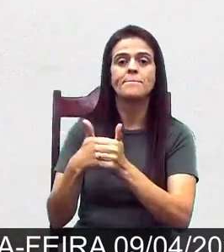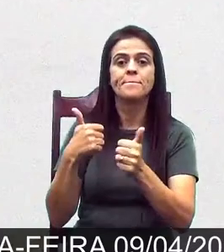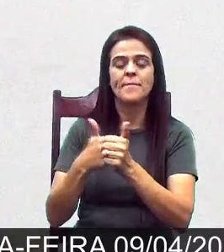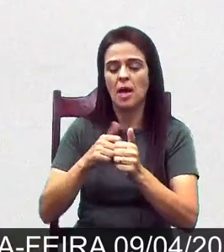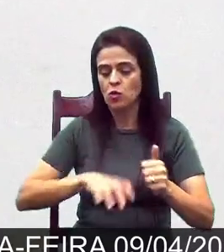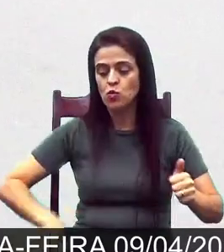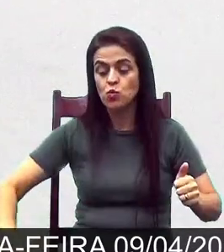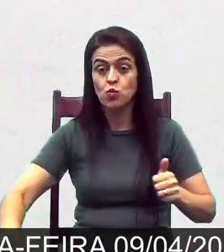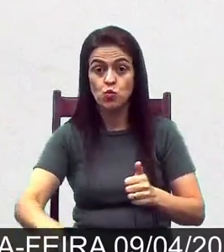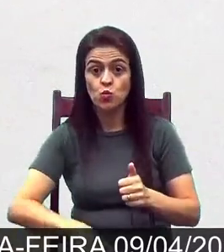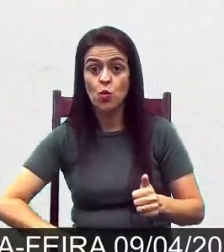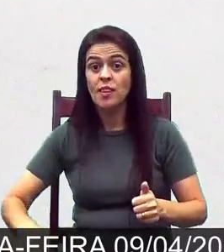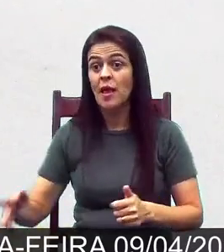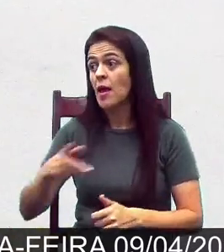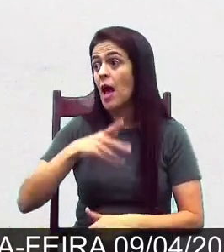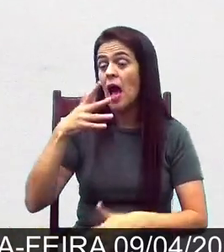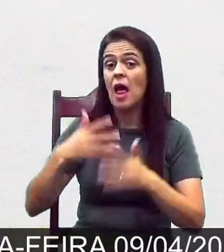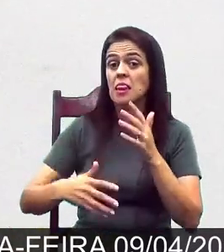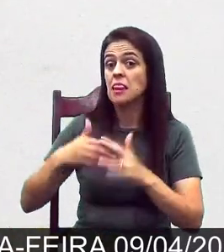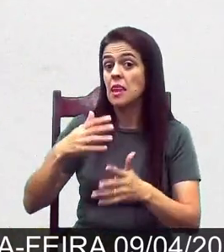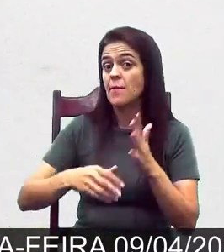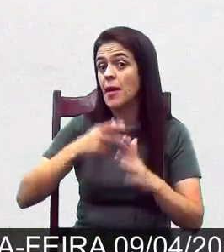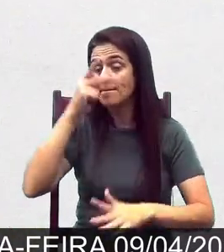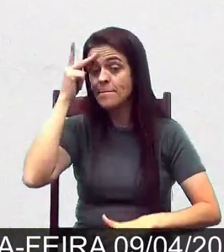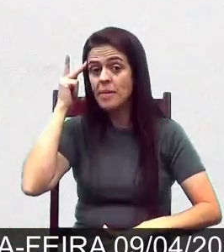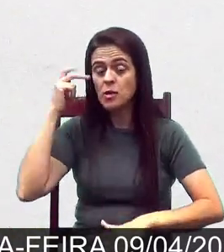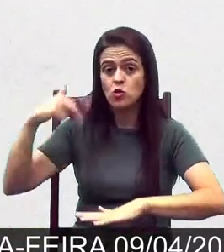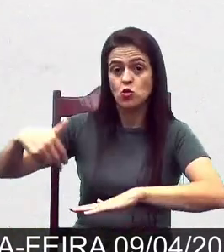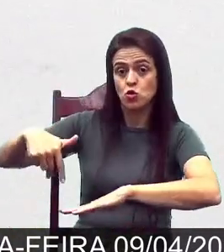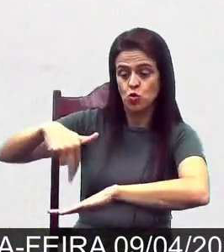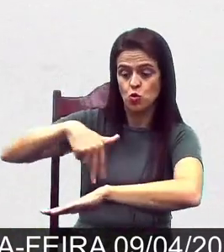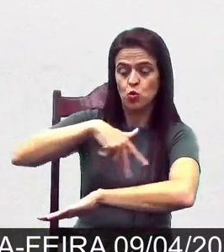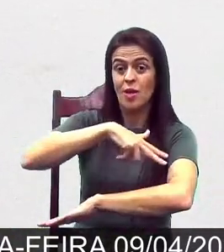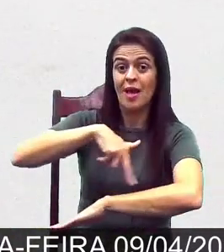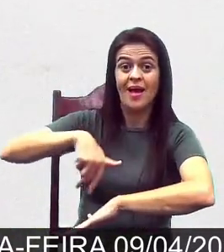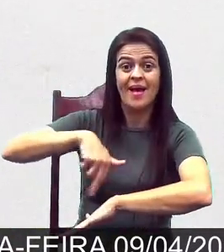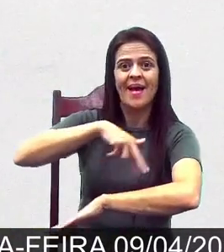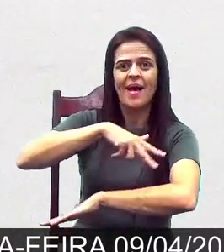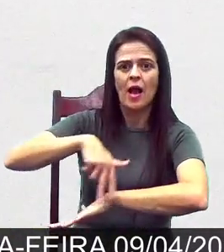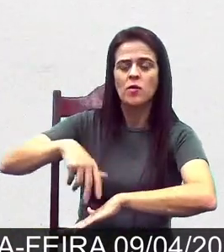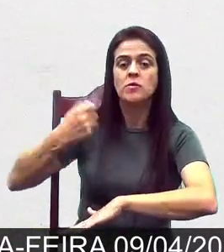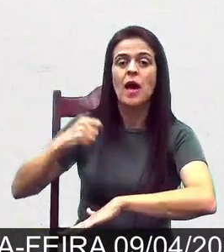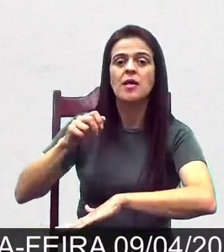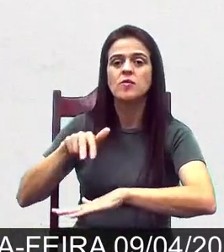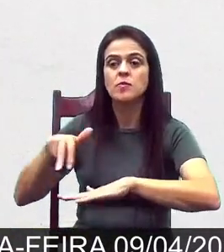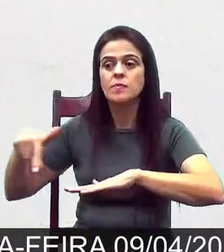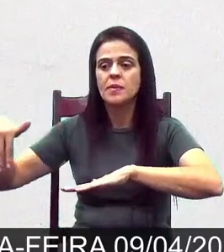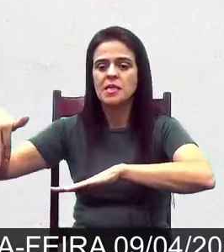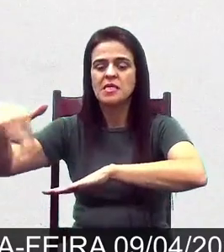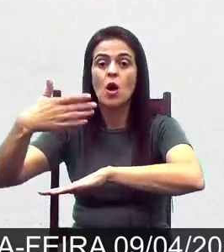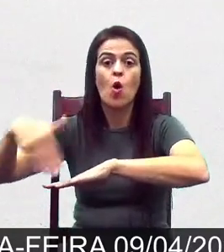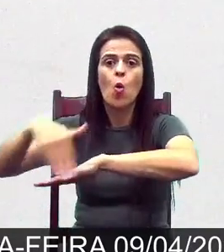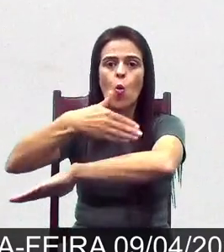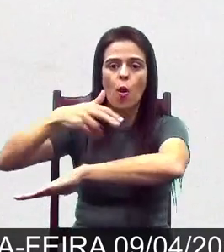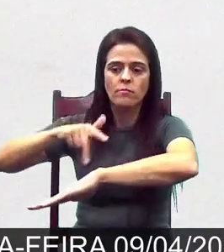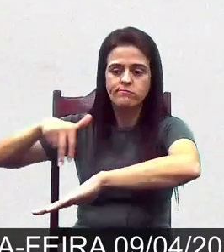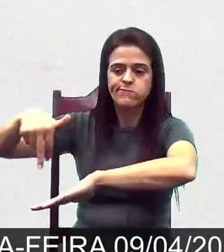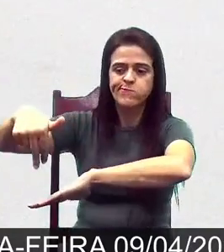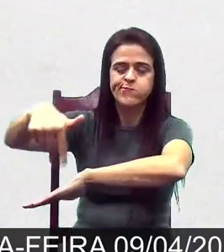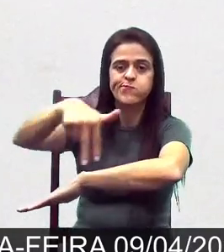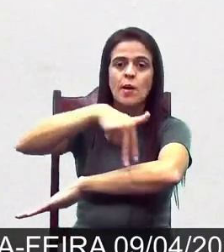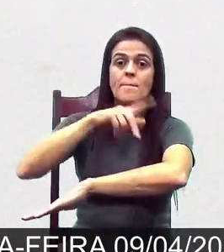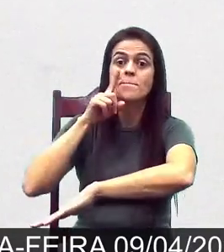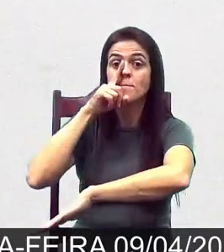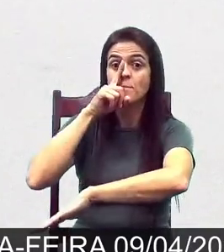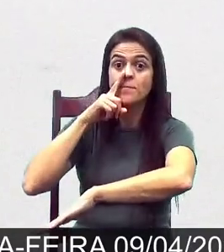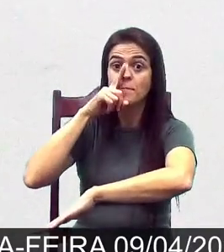solo, o que atrapalha a passagem de pessoas e muitas vezes tem que desviar pela rua para passarem pelo